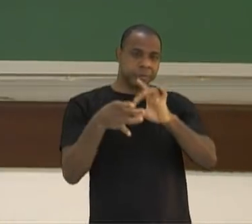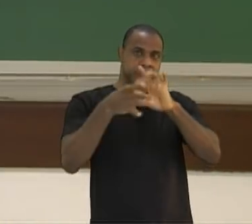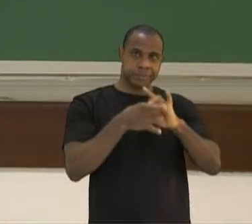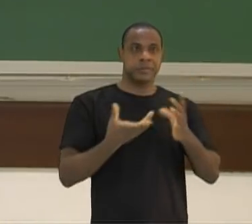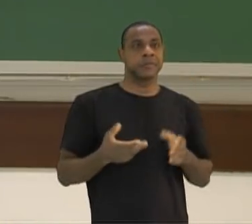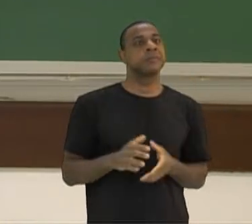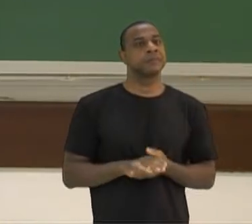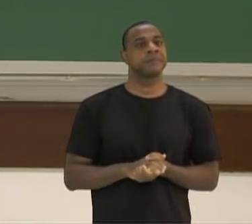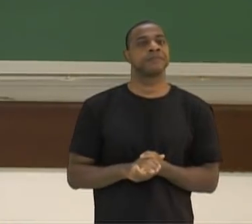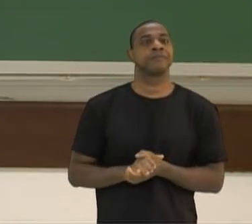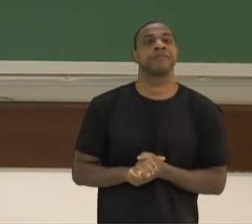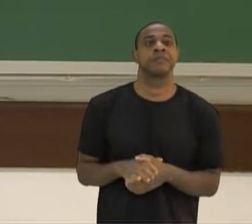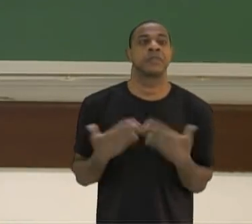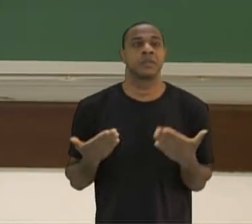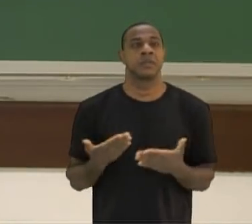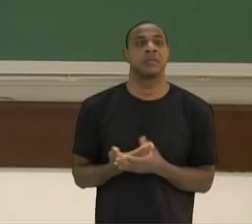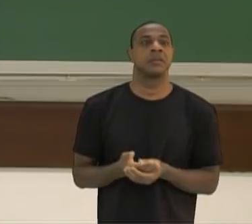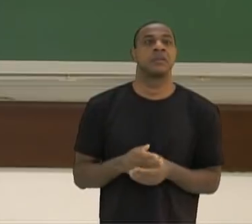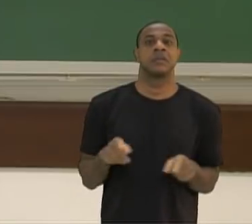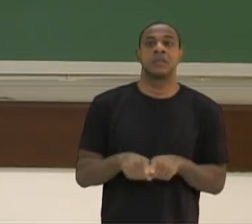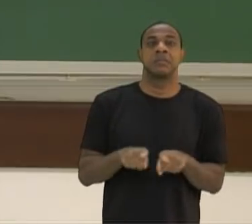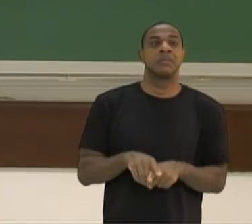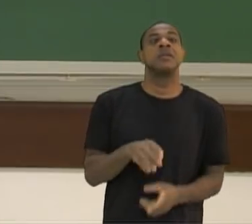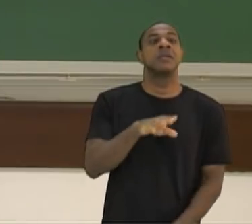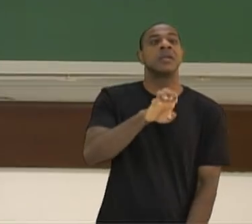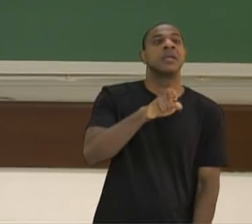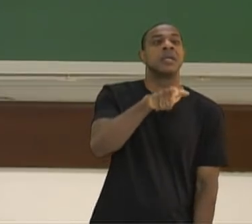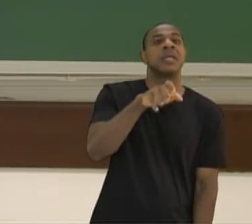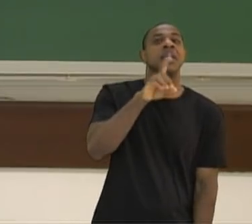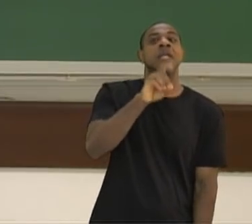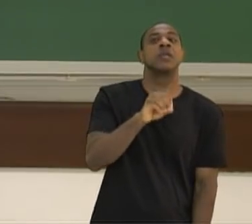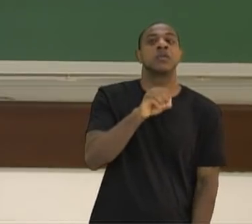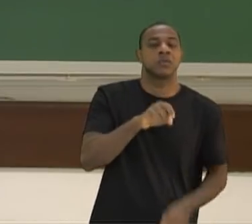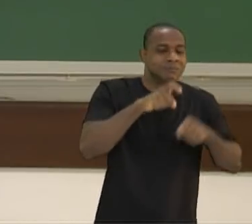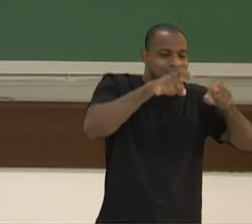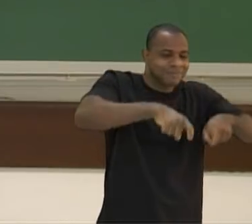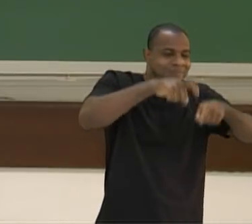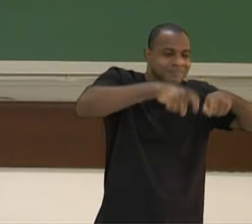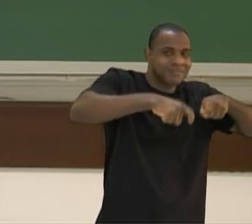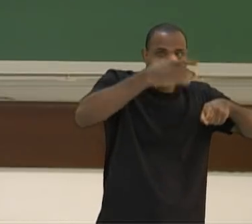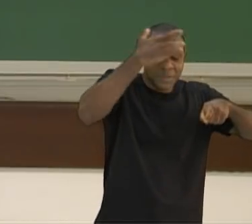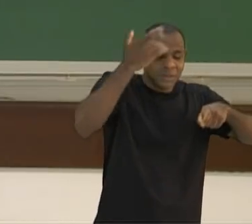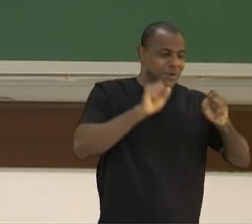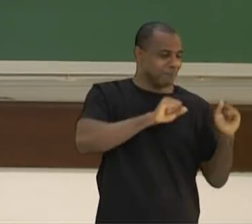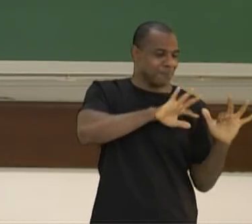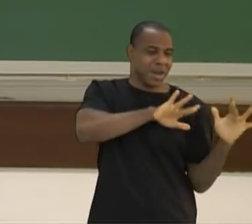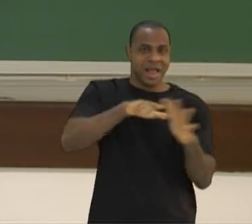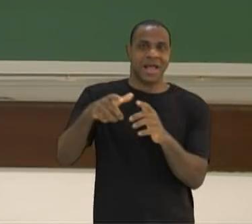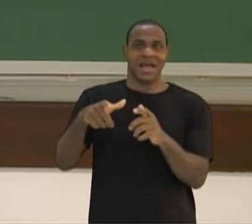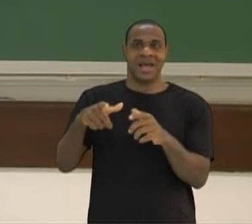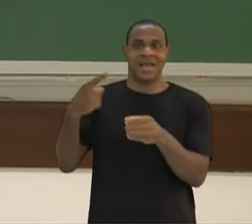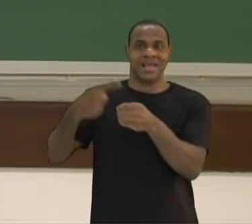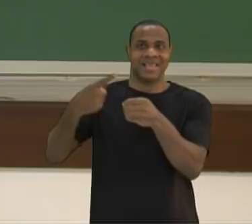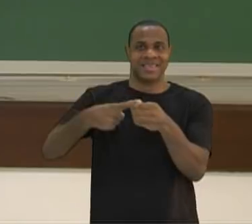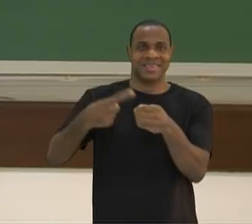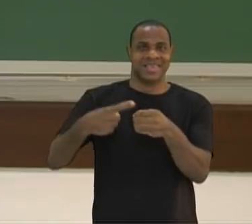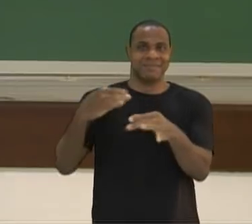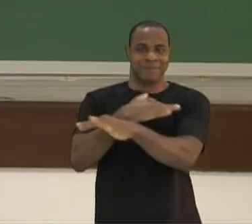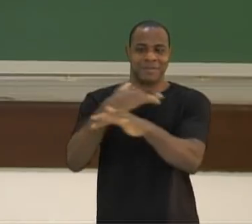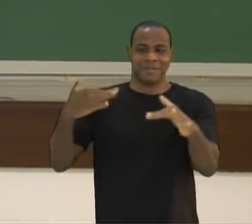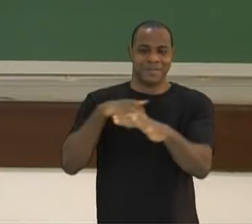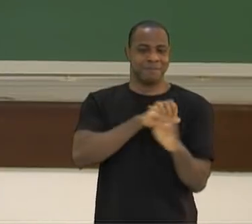É importante pensar. E o deslocamento de população do meio rural também para trabalhar nos espaços urbanos, devido